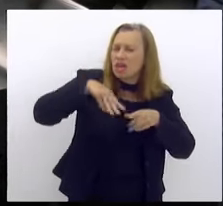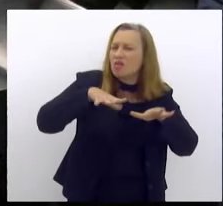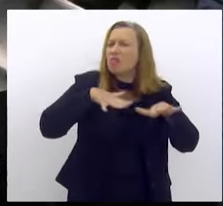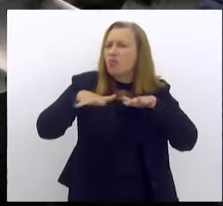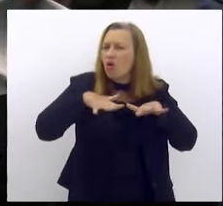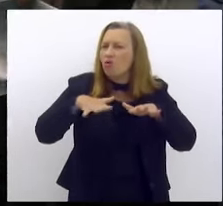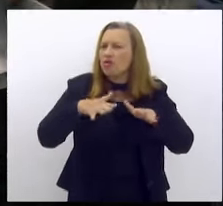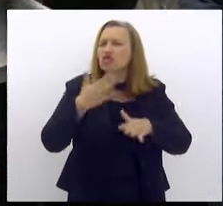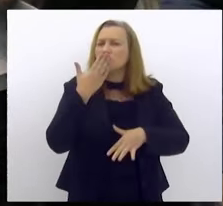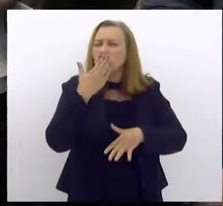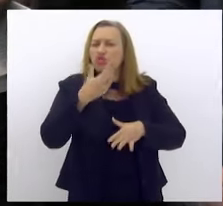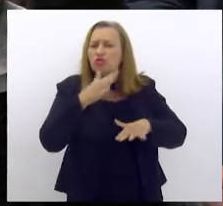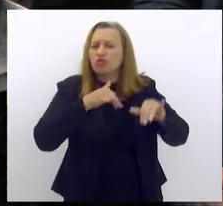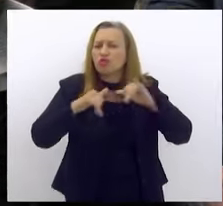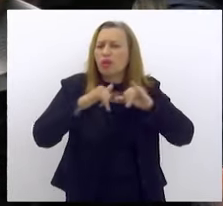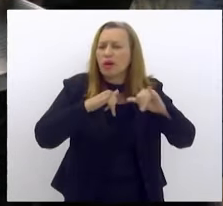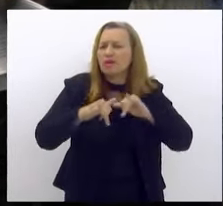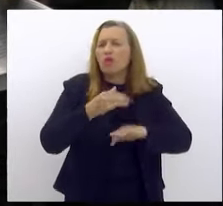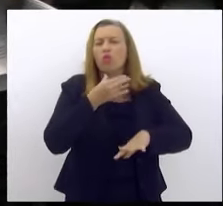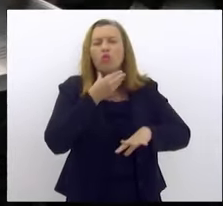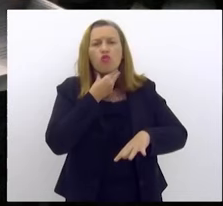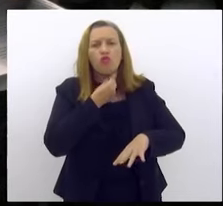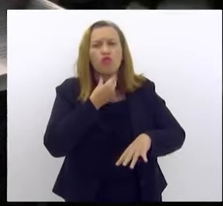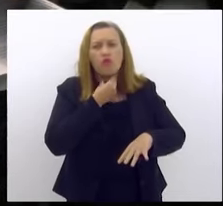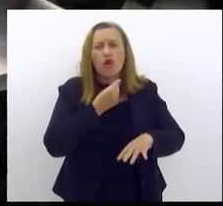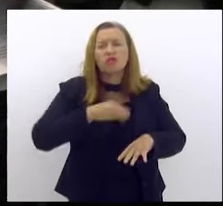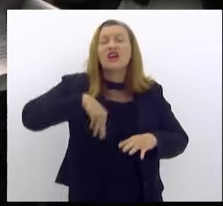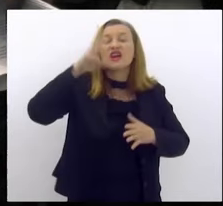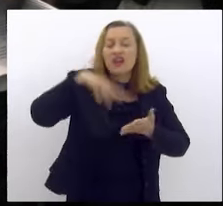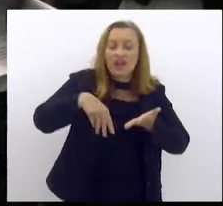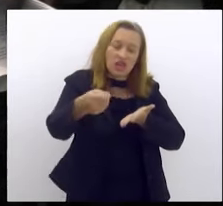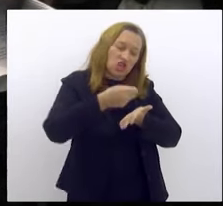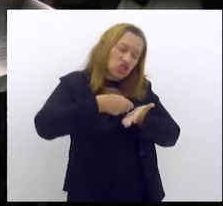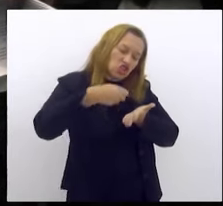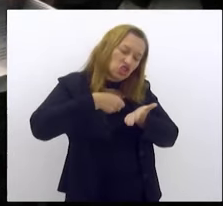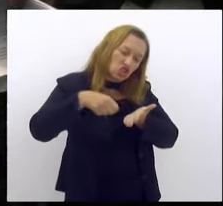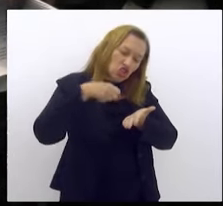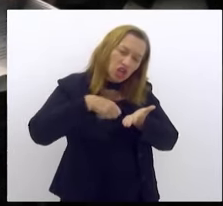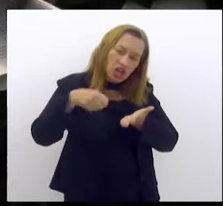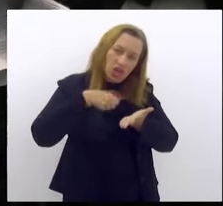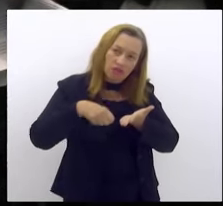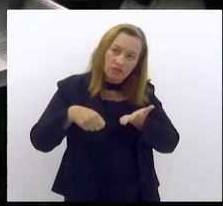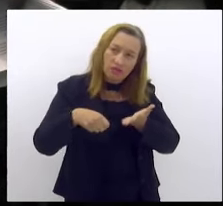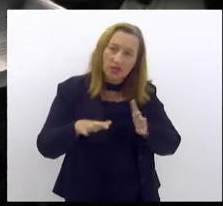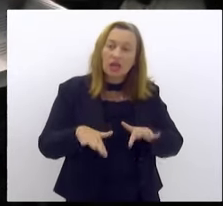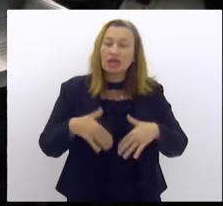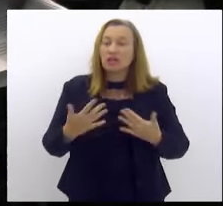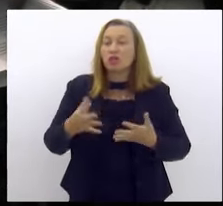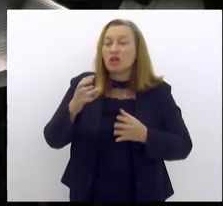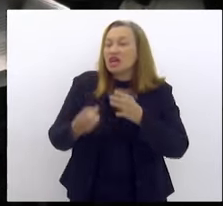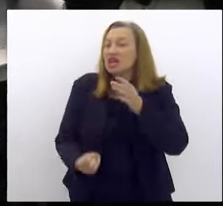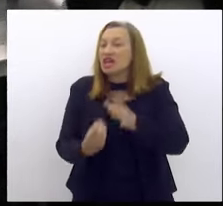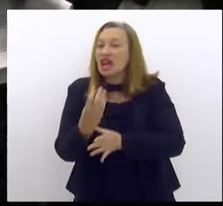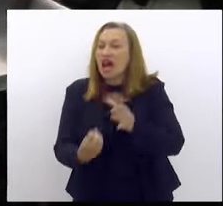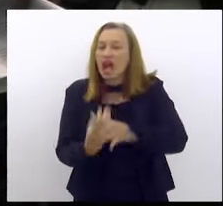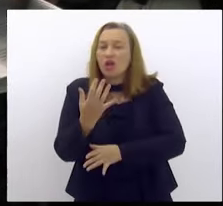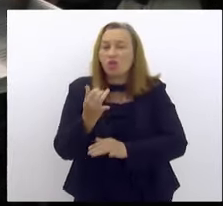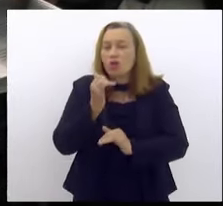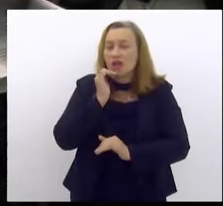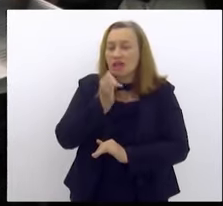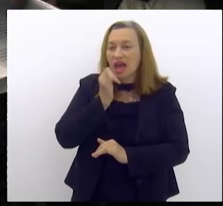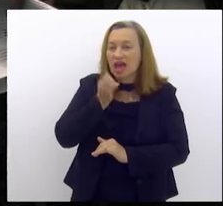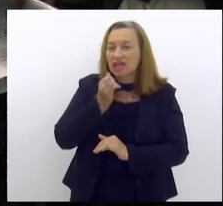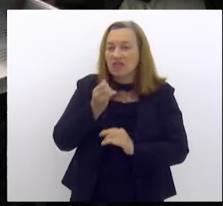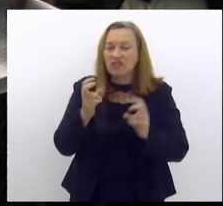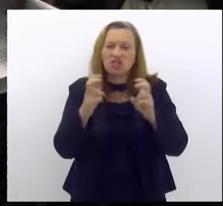de imprensa e, muitas vezes, quem escreve aquilo que está ali. Tentou-se criar uma narrativa de